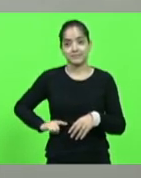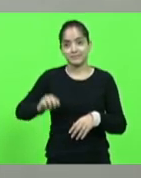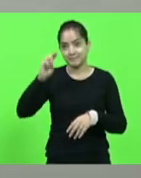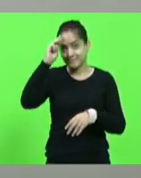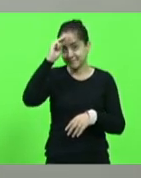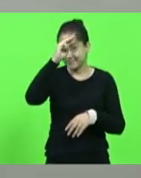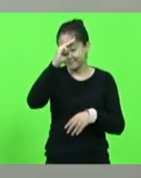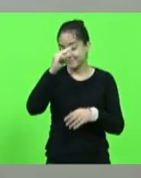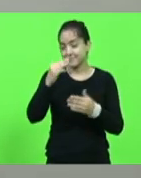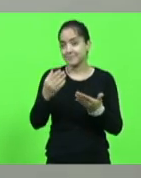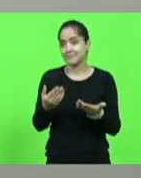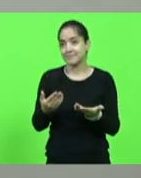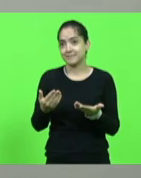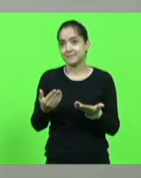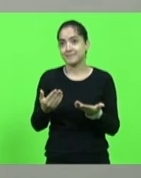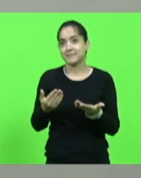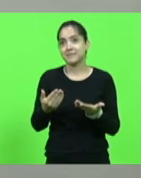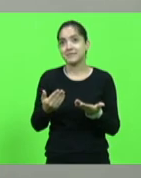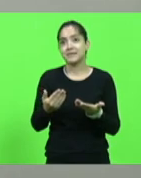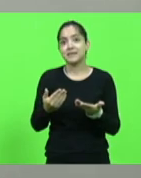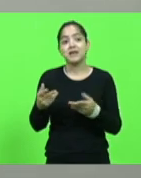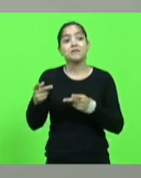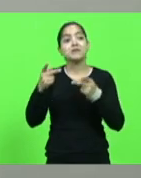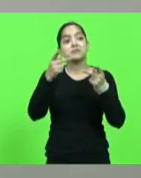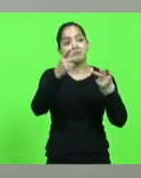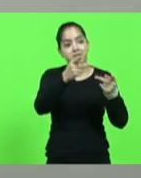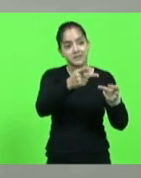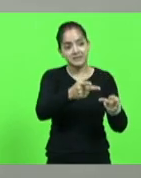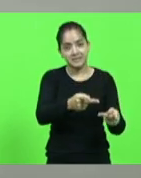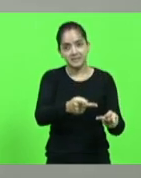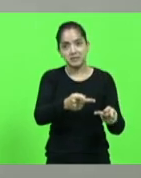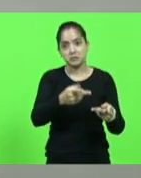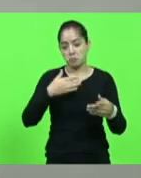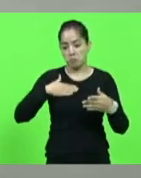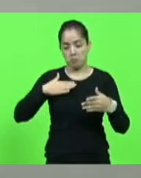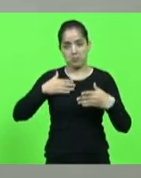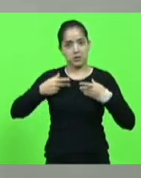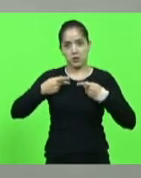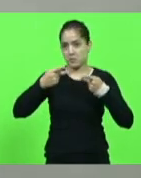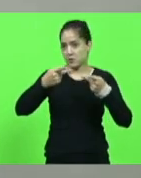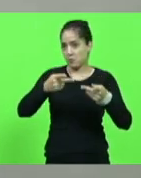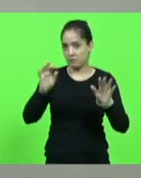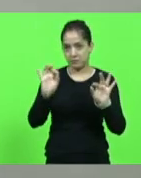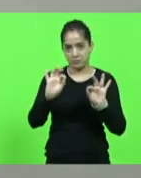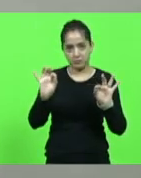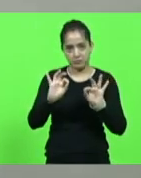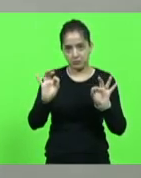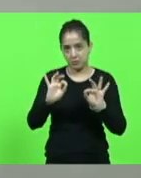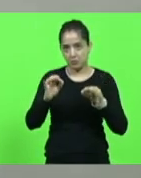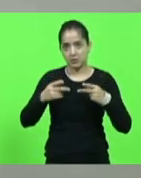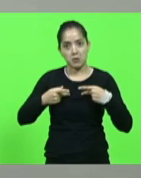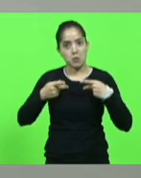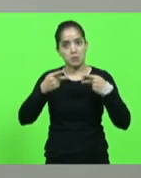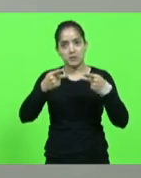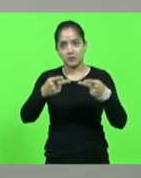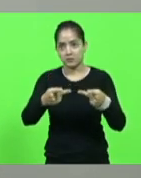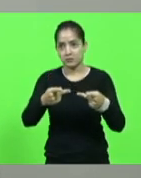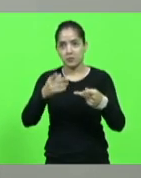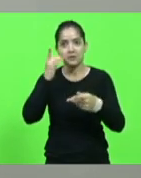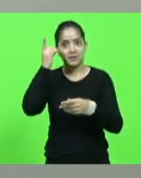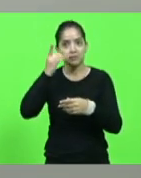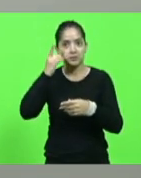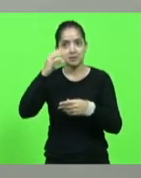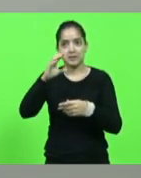do estado e fez uma visita, não me convidou, não convidou a deputada Carmen Zanotto